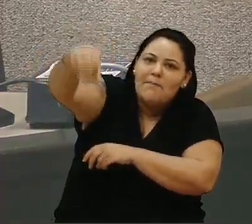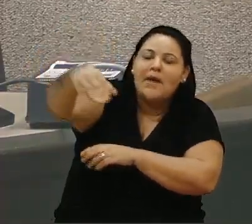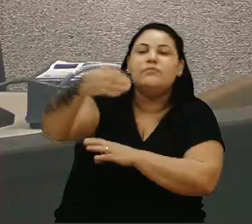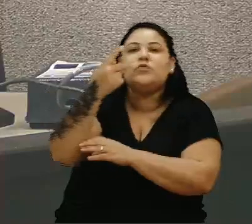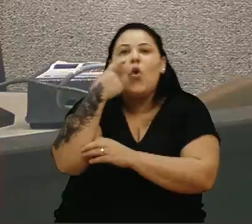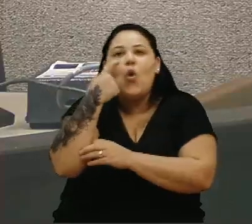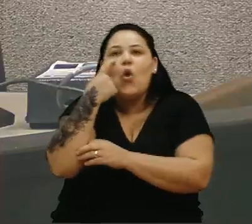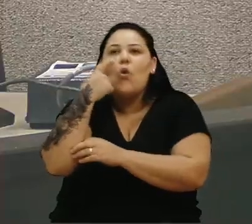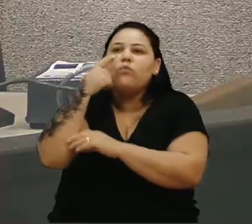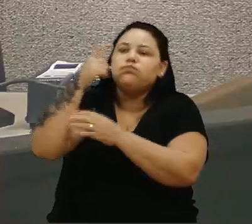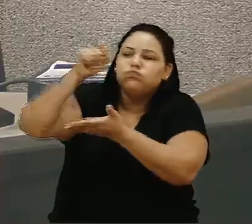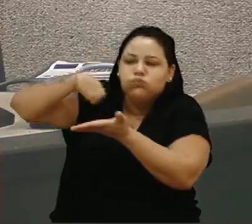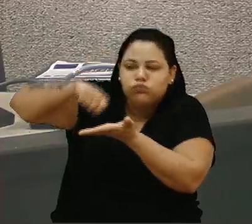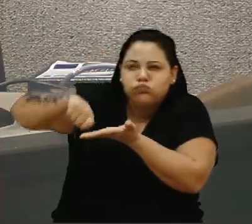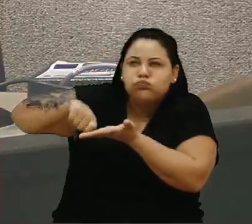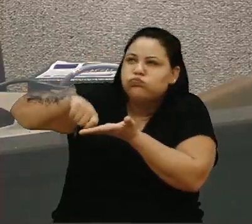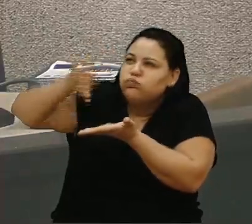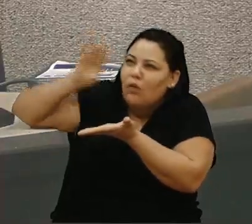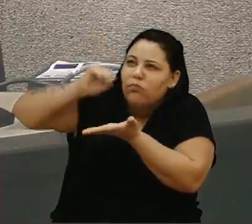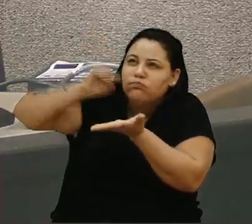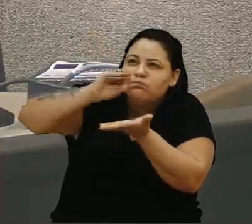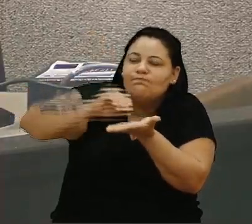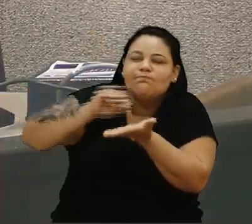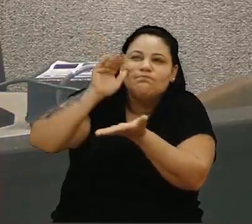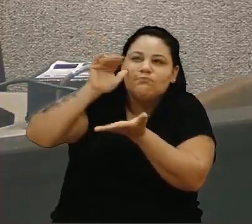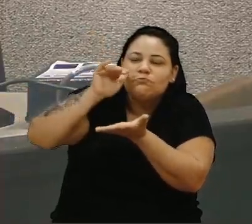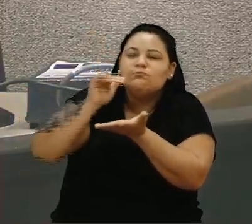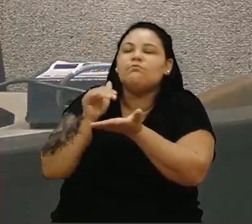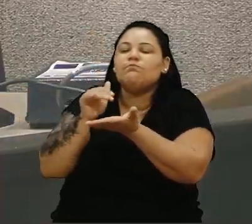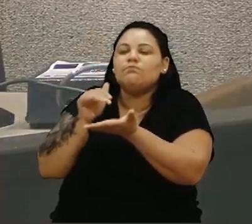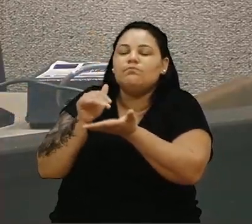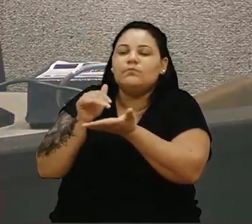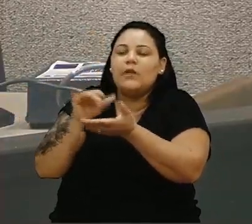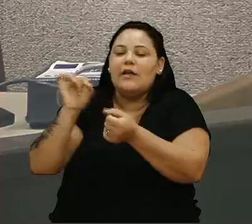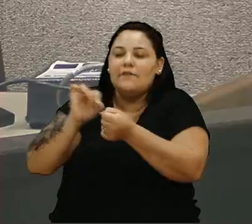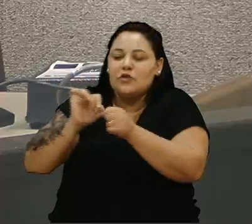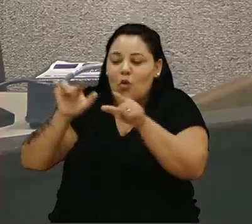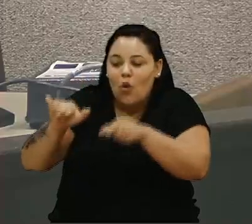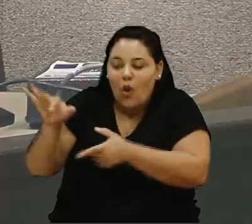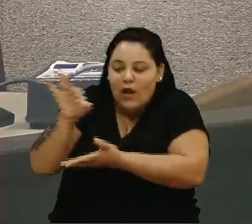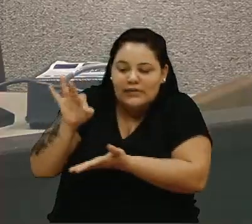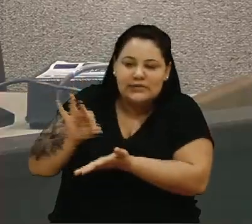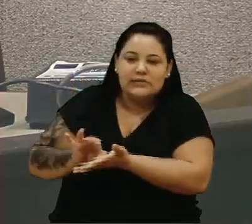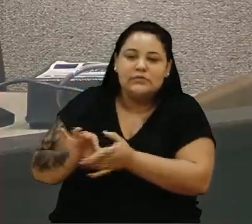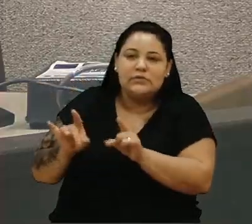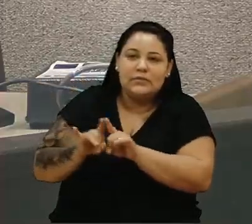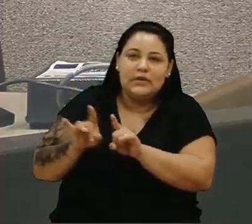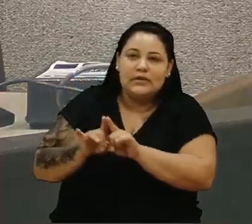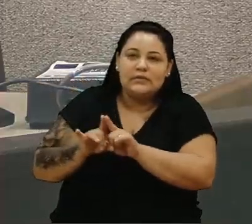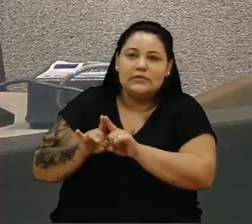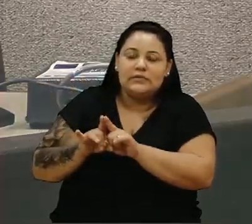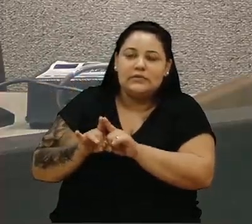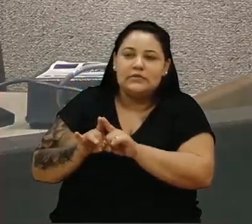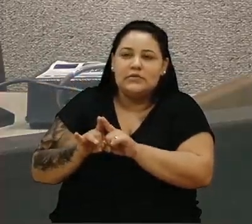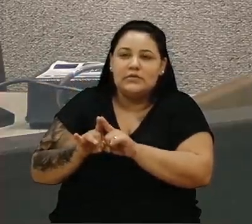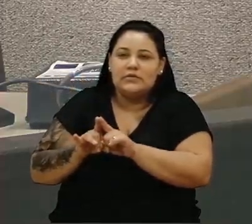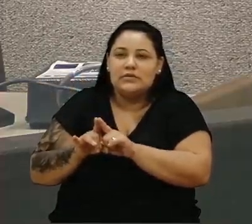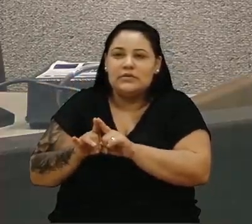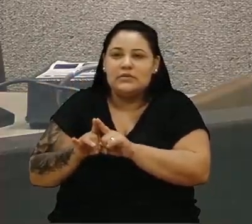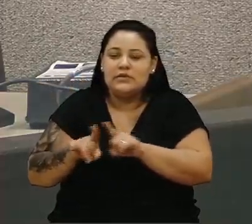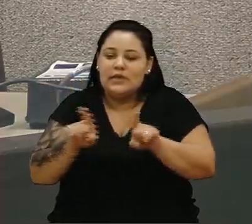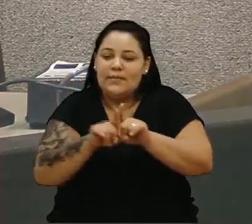fiz o registro através de localização, né? E também, ou alguma